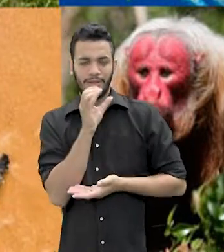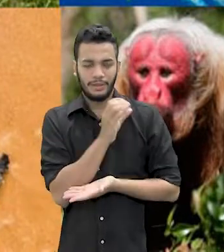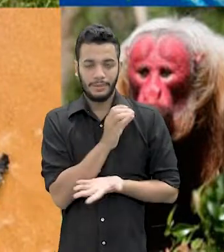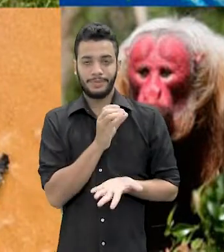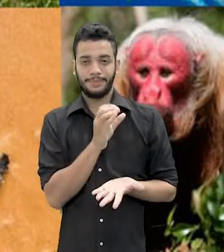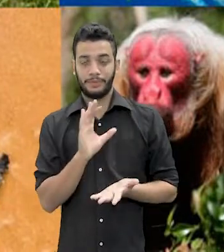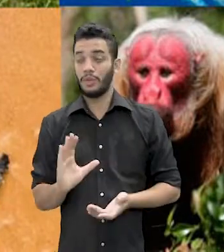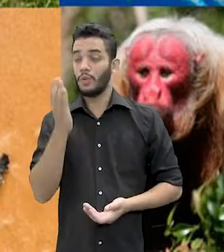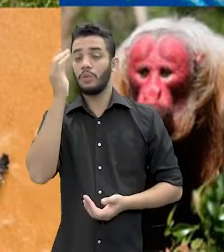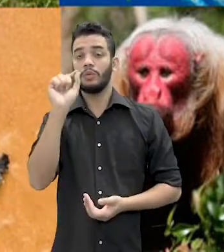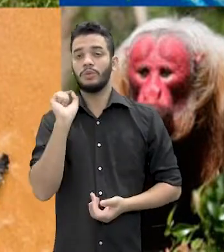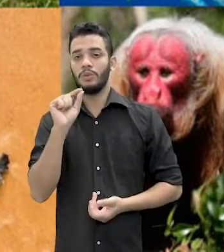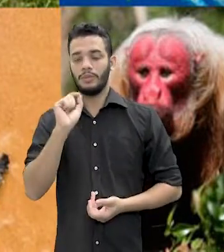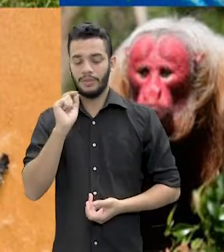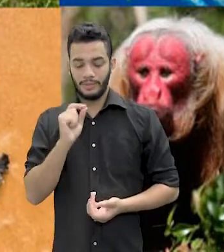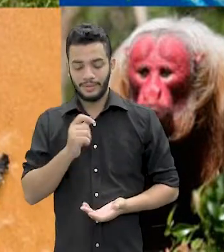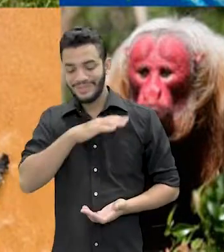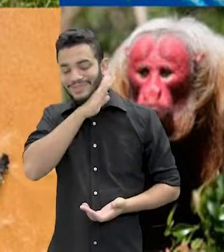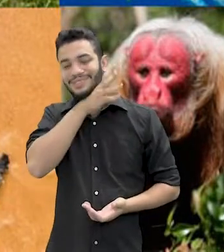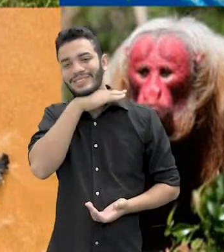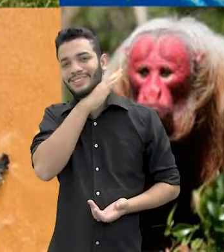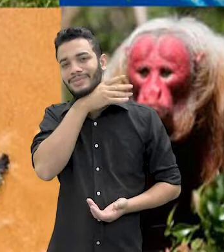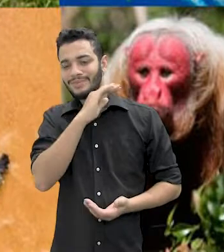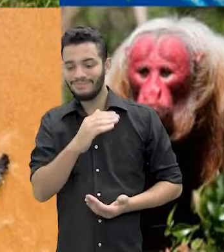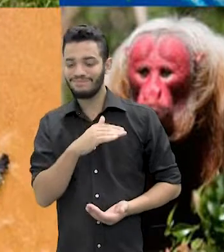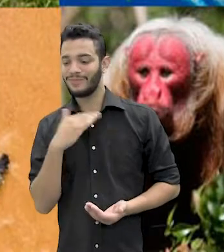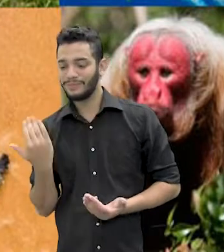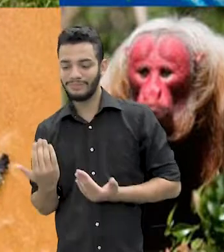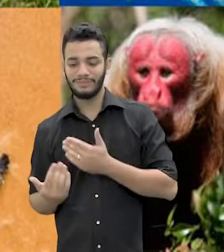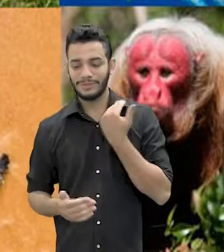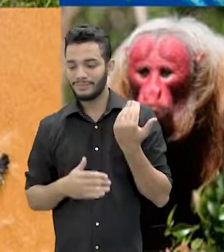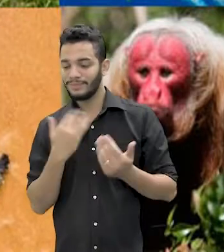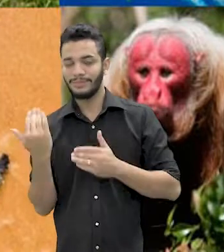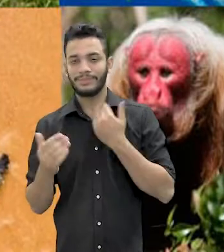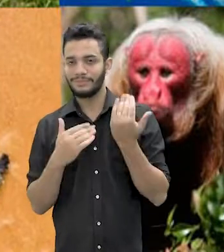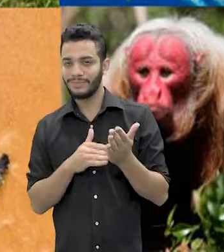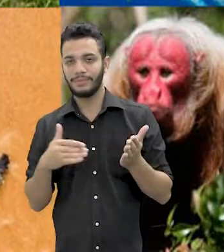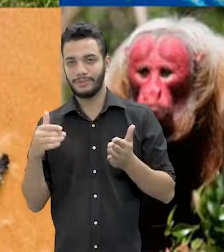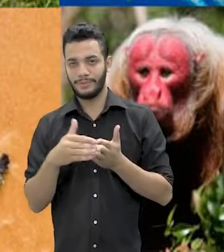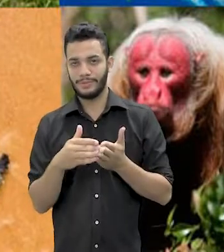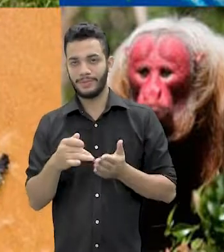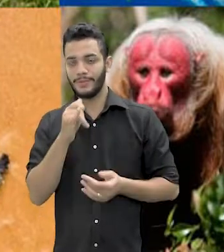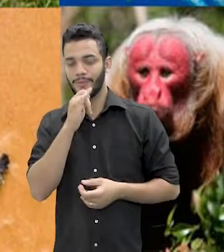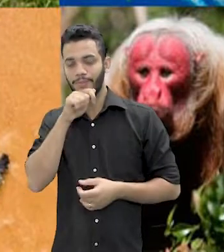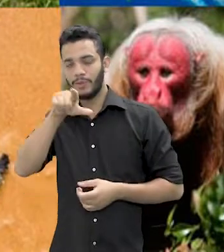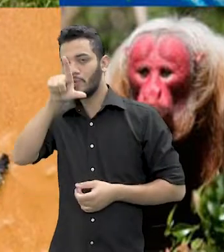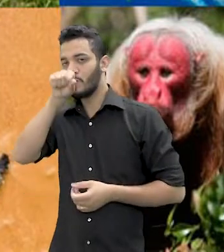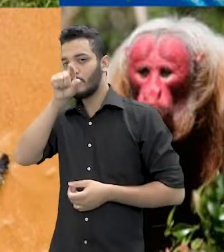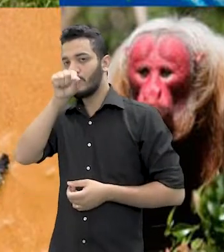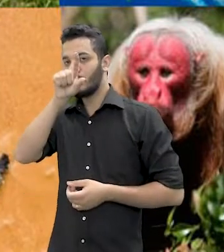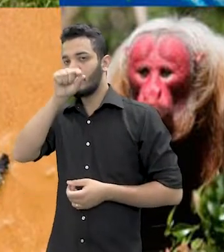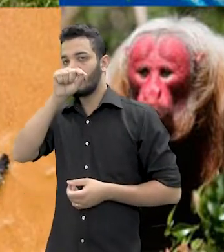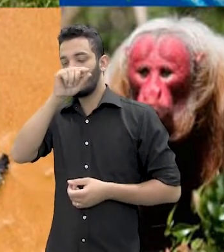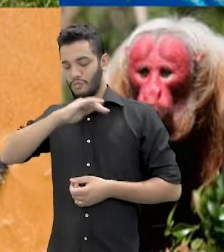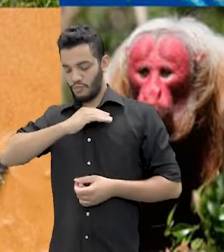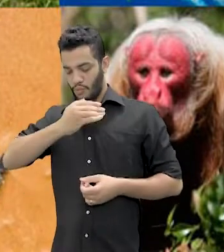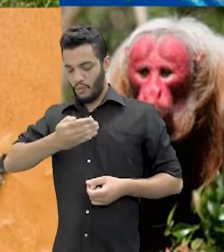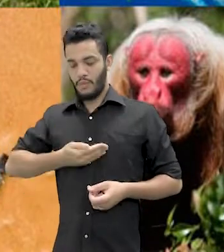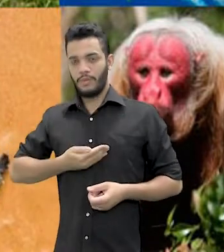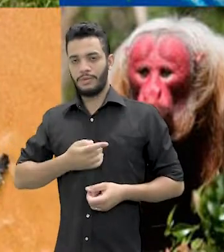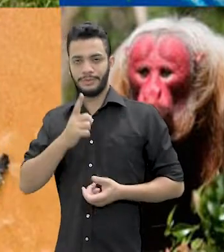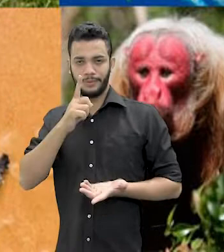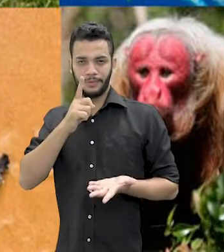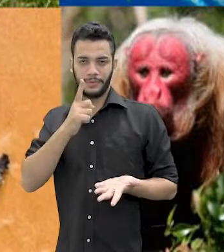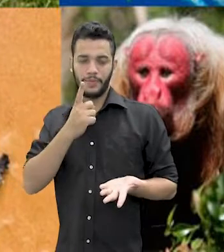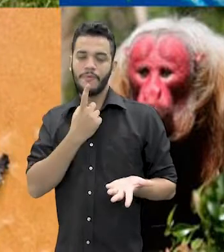não existir, como por exemplo o passarinho peito vermelho grande, o limpa-folha do Nordeste, que também é outra